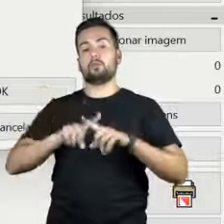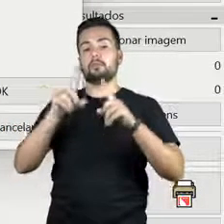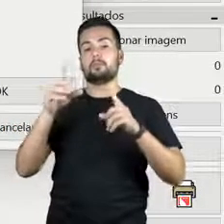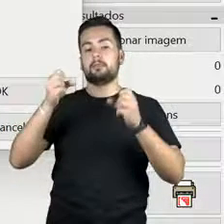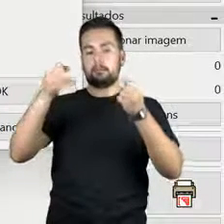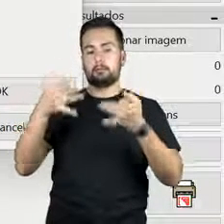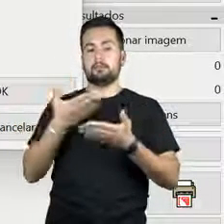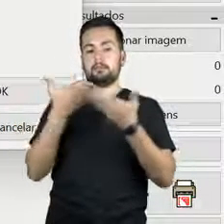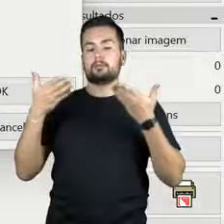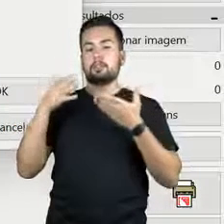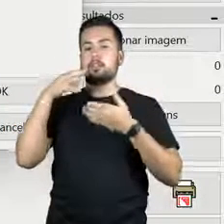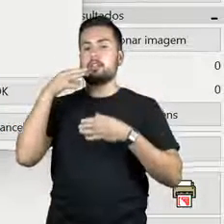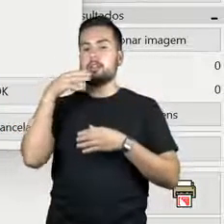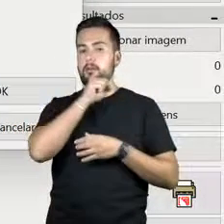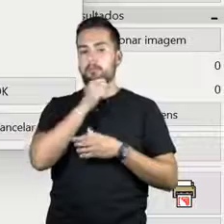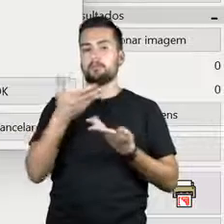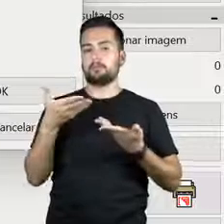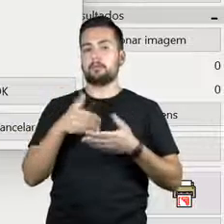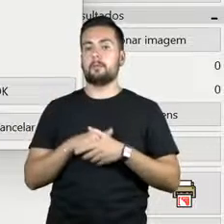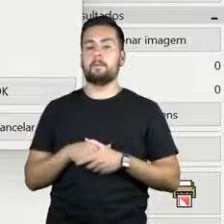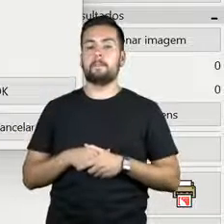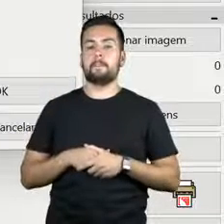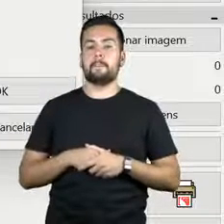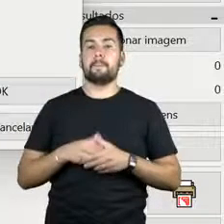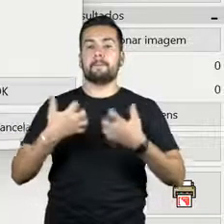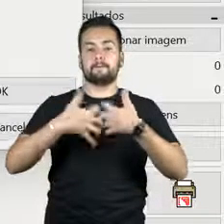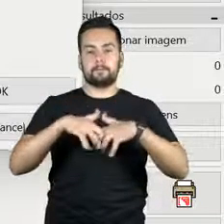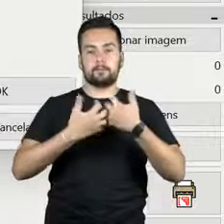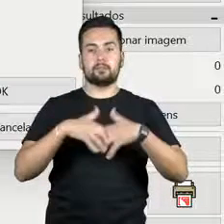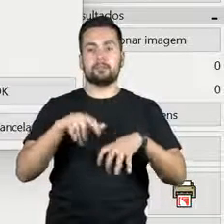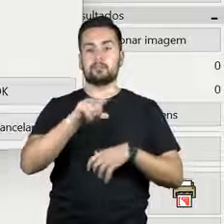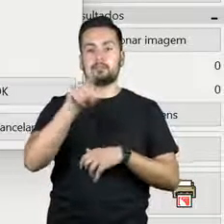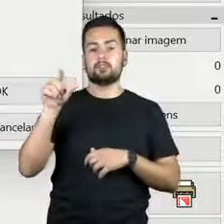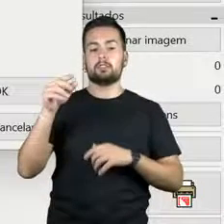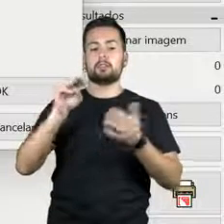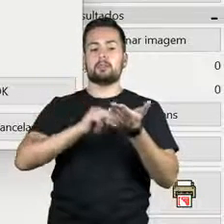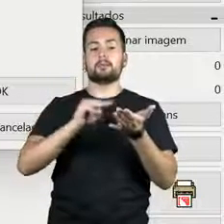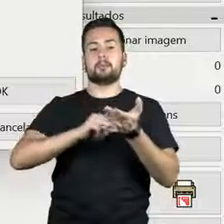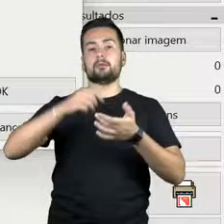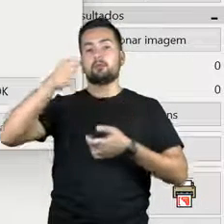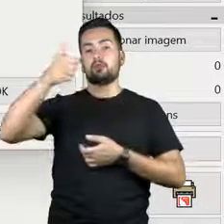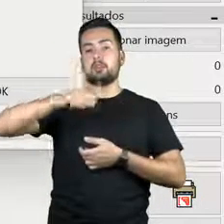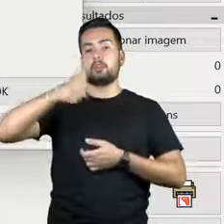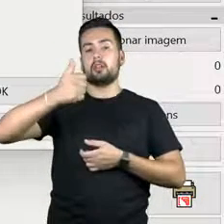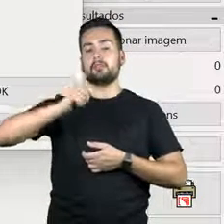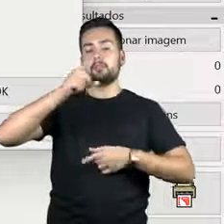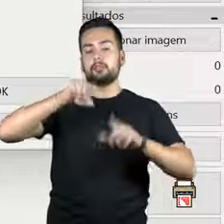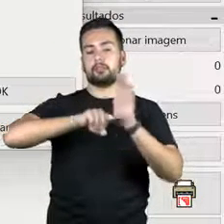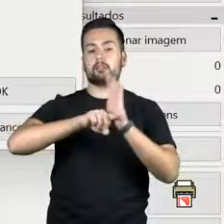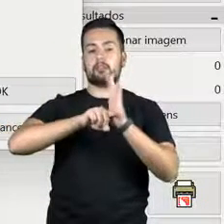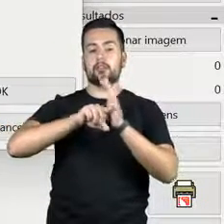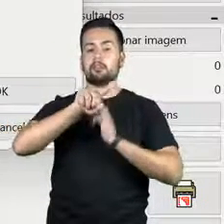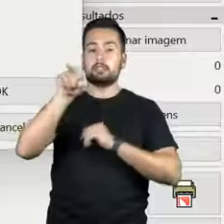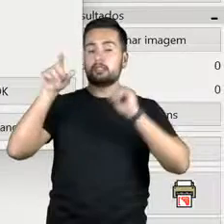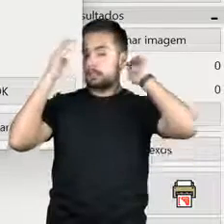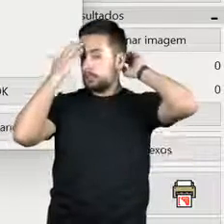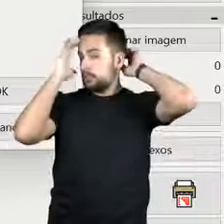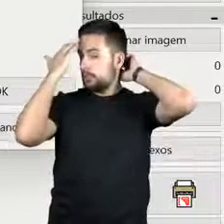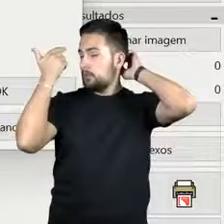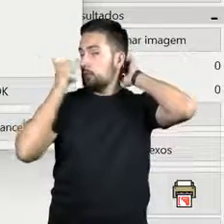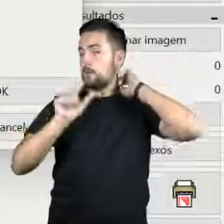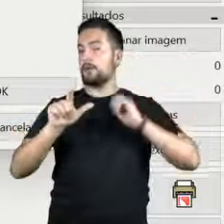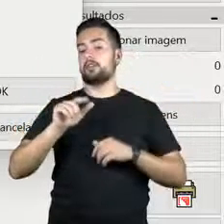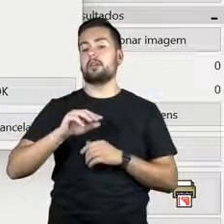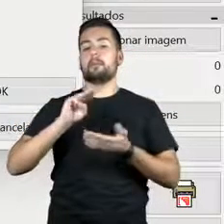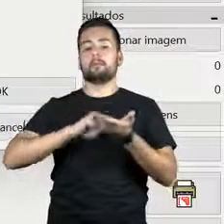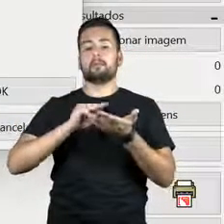Aqui no item de configurações, você consegue vir aqui nesses métodos de análise e você consegue entender aqui quais métodos